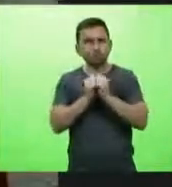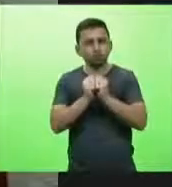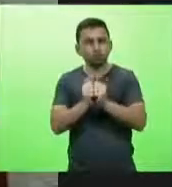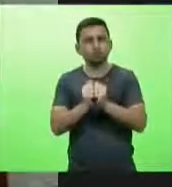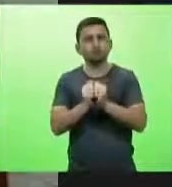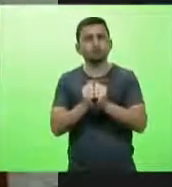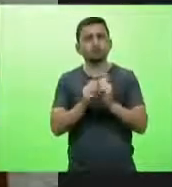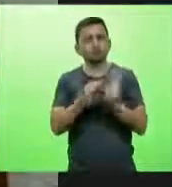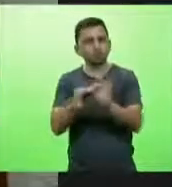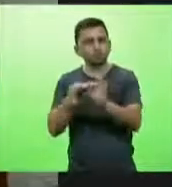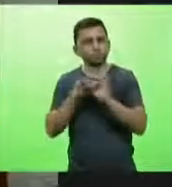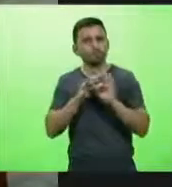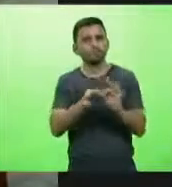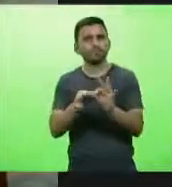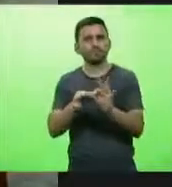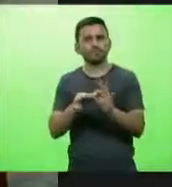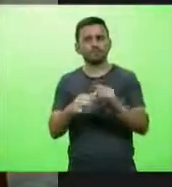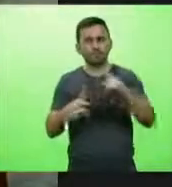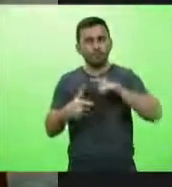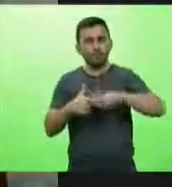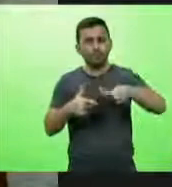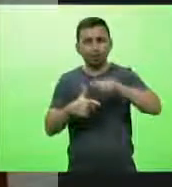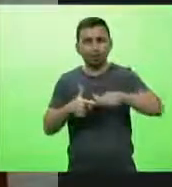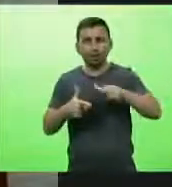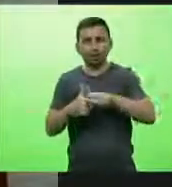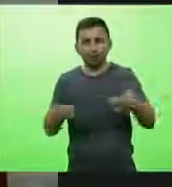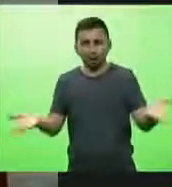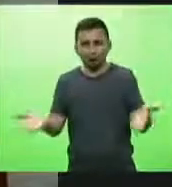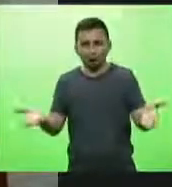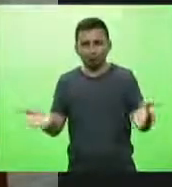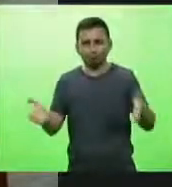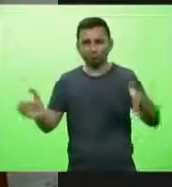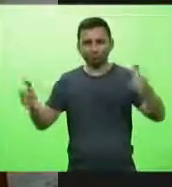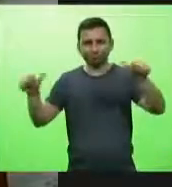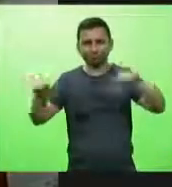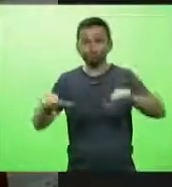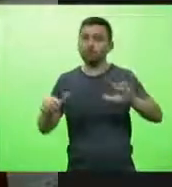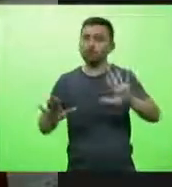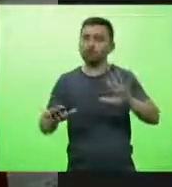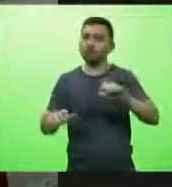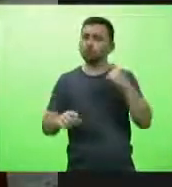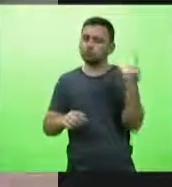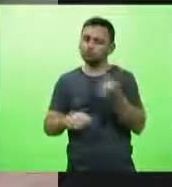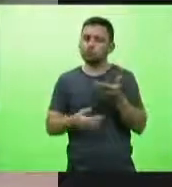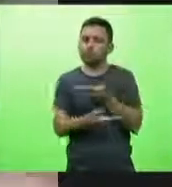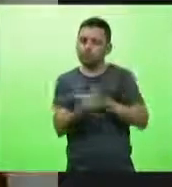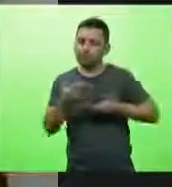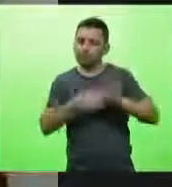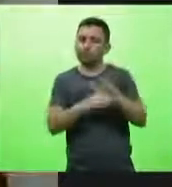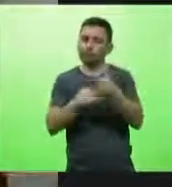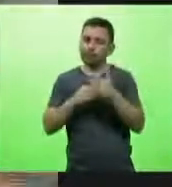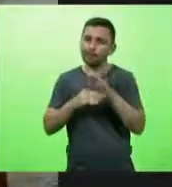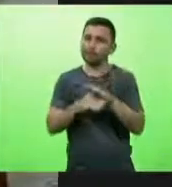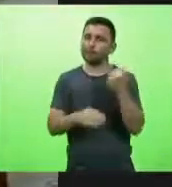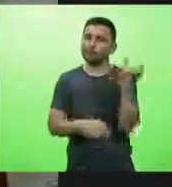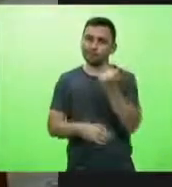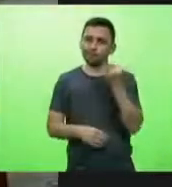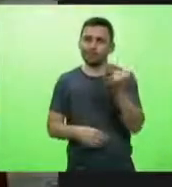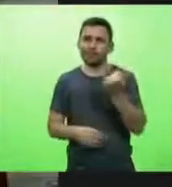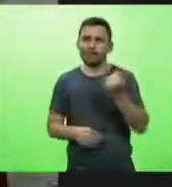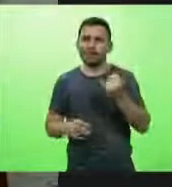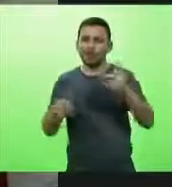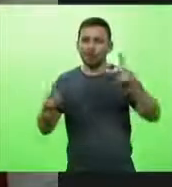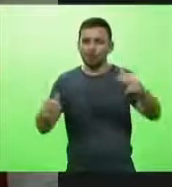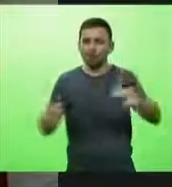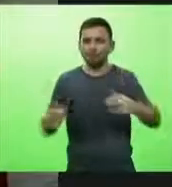estamos enfrentando, mas a gente também pode dar a nossa parcela de cooperação e ajudar. Então, nesse momento de enfrentamento, de guerra contra o